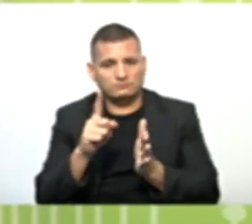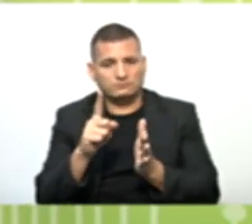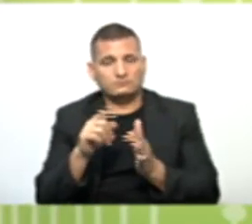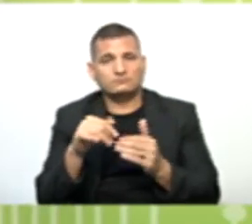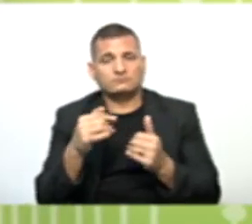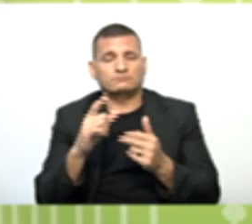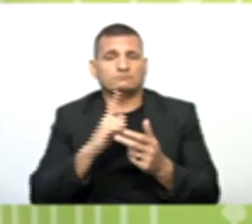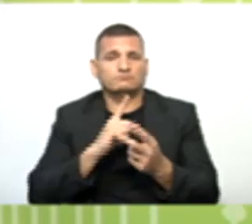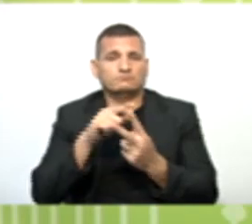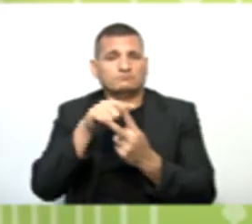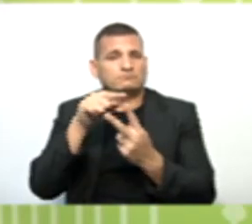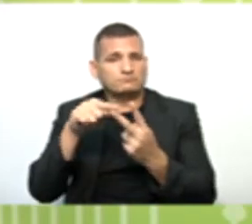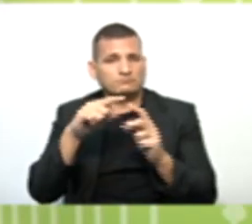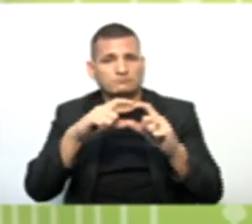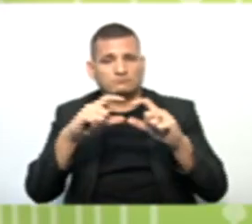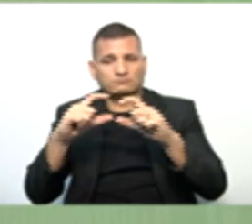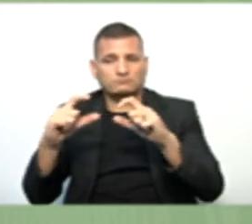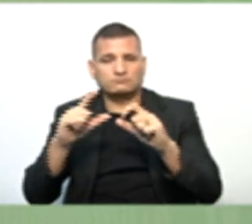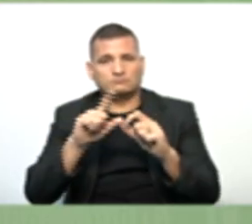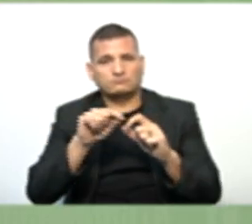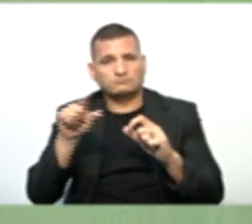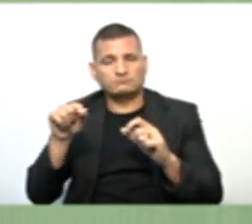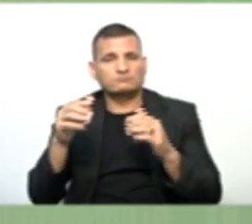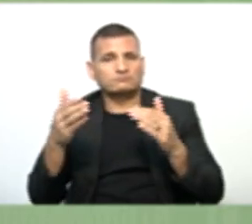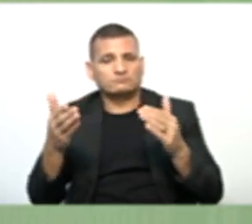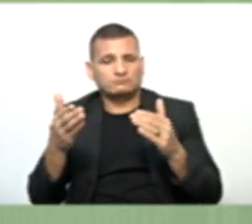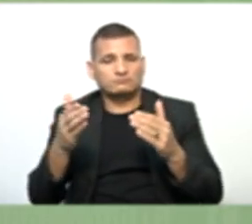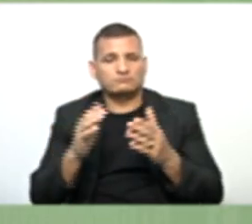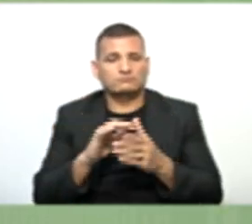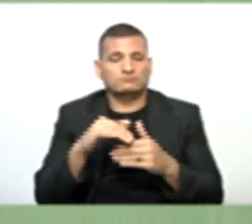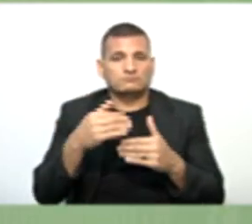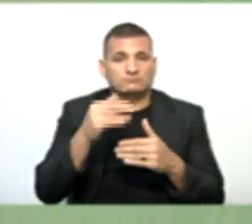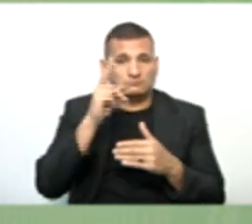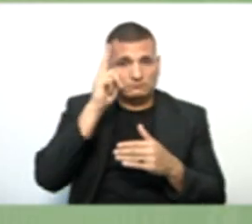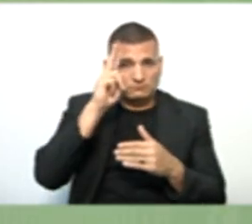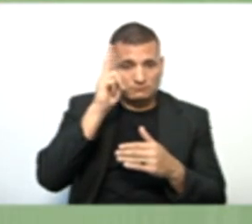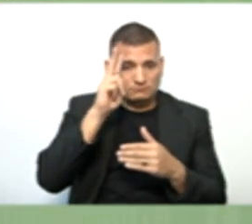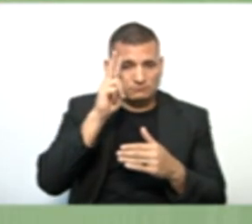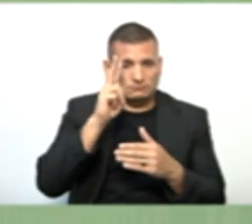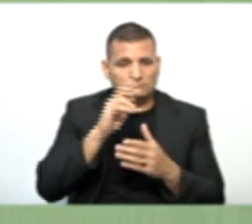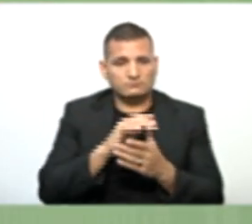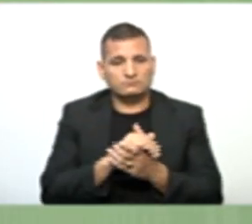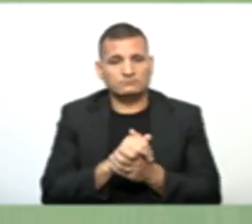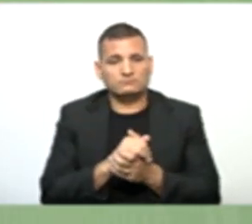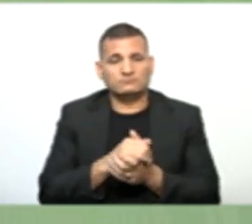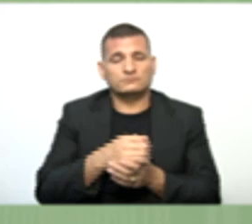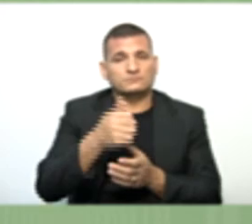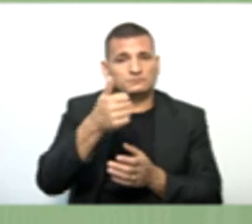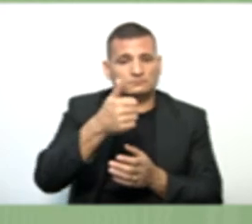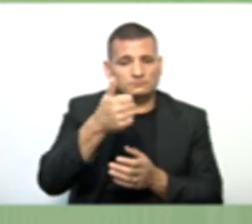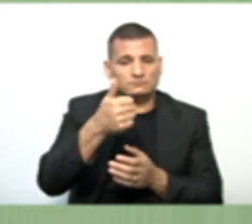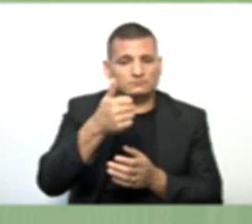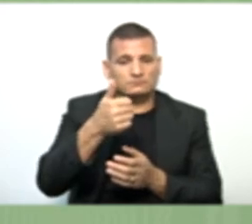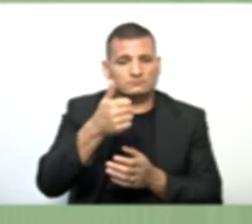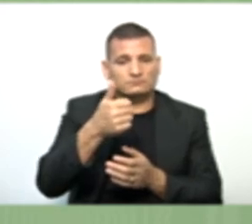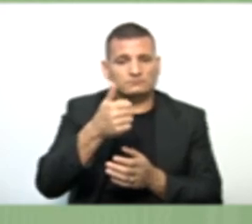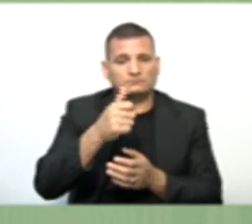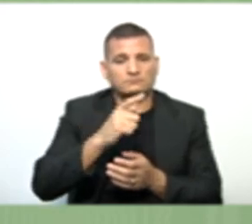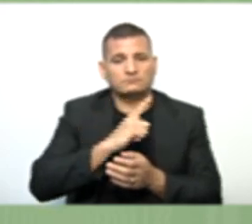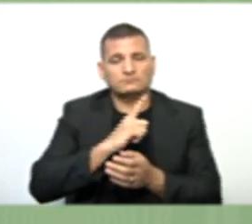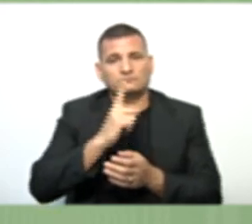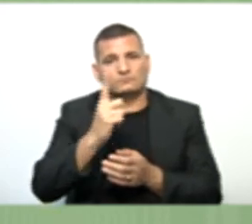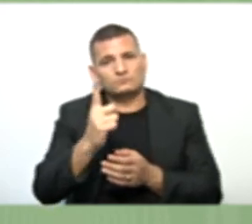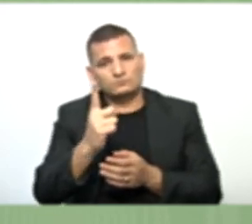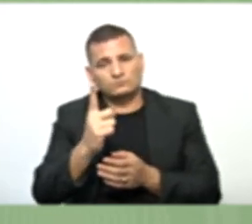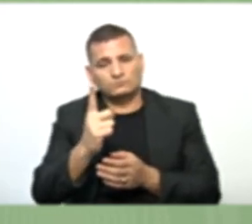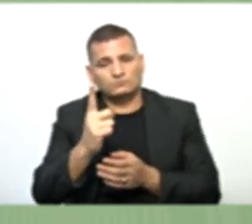ter dois comandos para escolher. Então, recordando, na primeira opção, nós temos um ou mais